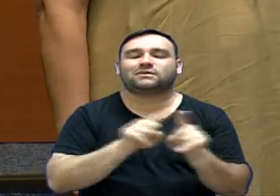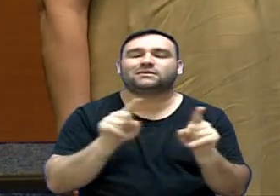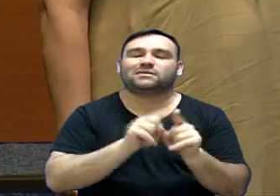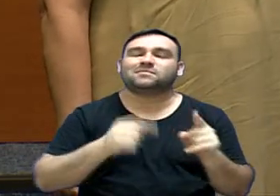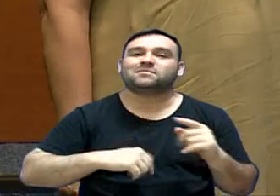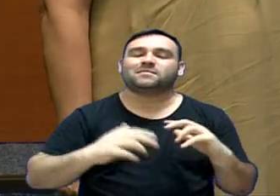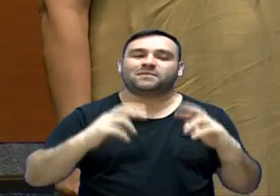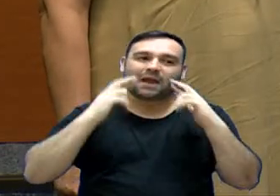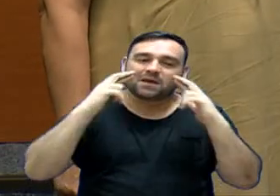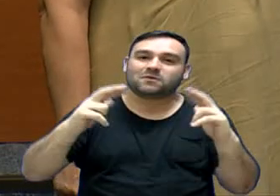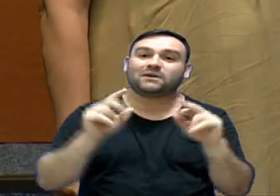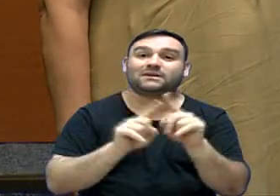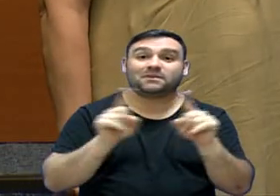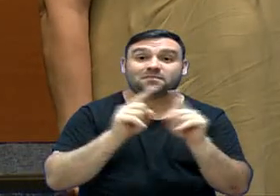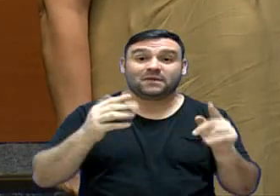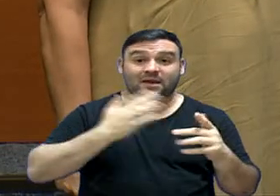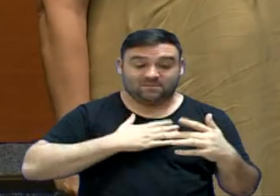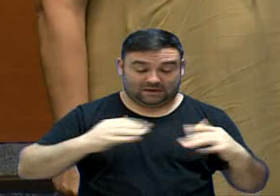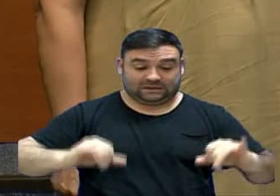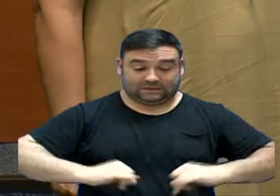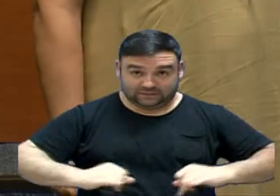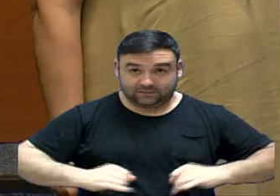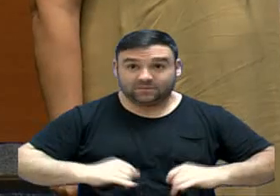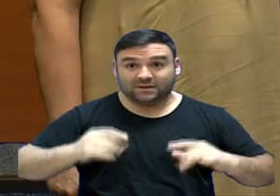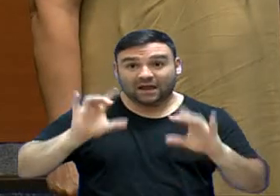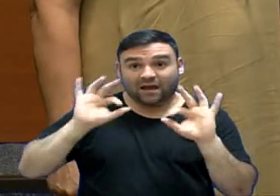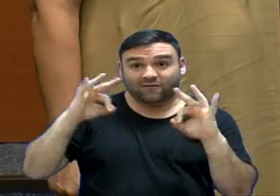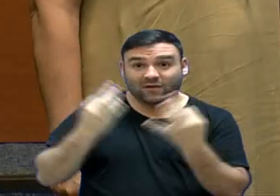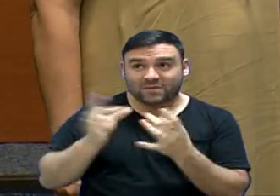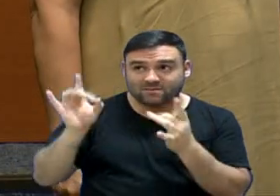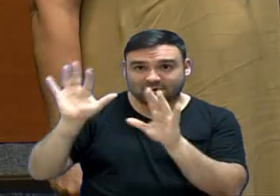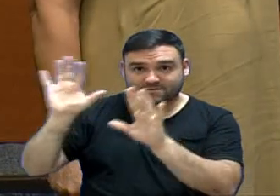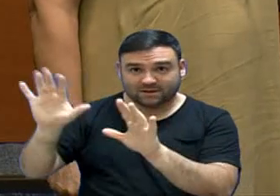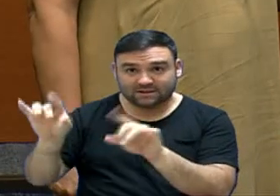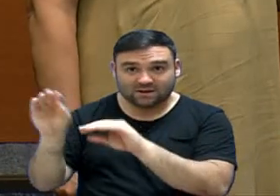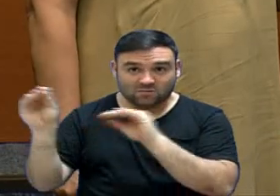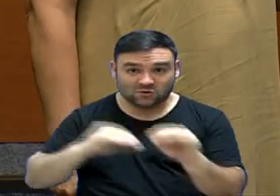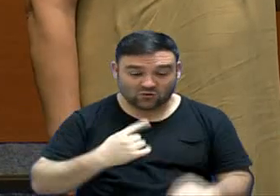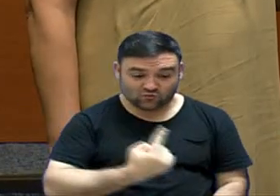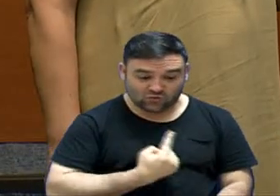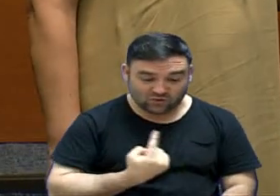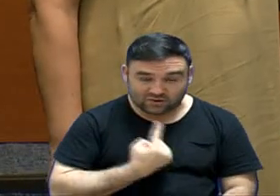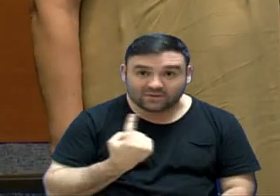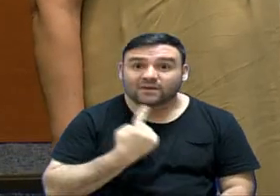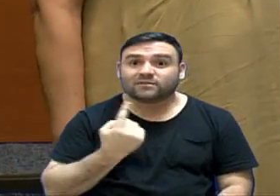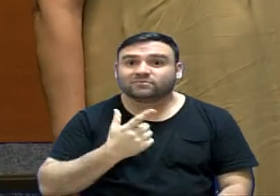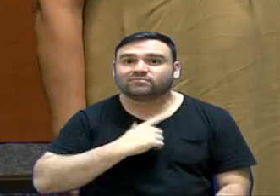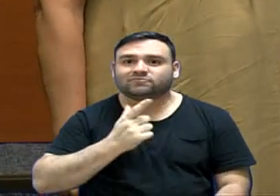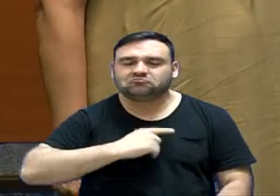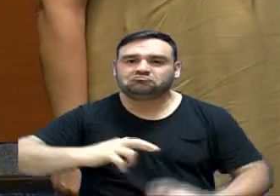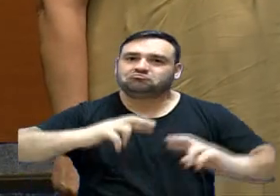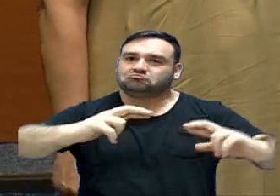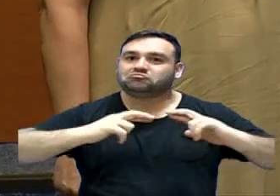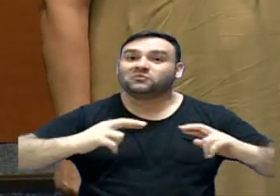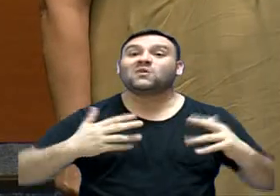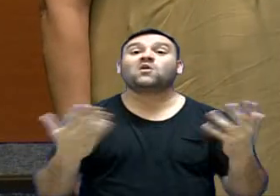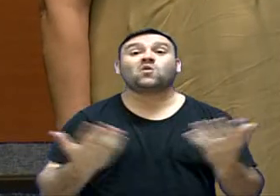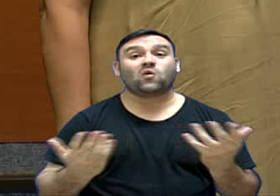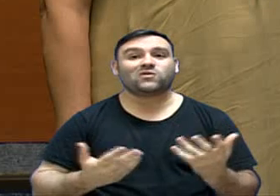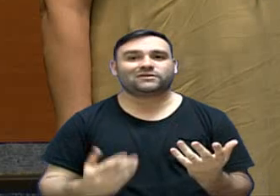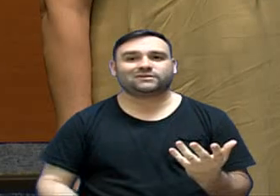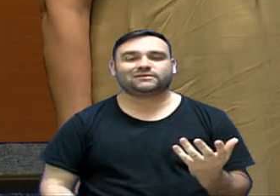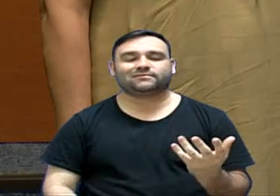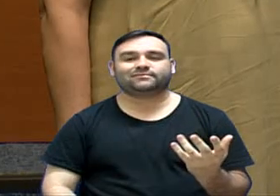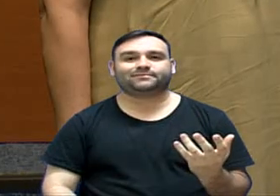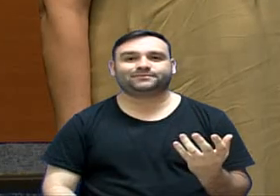respeitaram, que respeitaram as minhas dores de ter deixado minha família e ter vindo para cá sozinho. E hoje, sabe, doutor